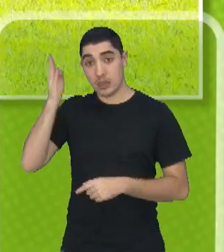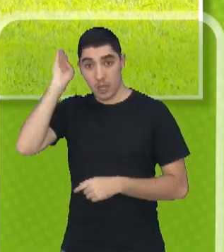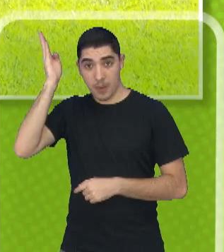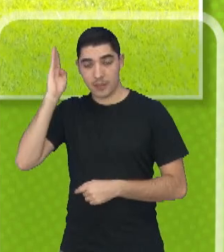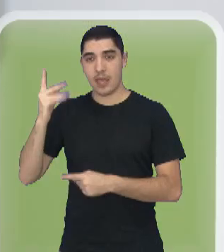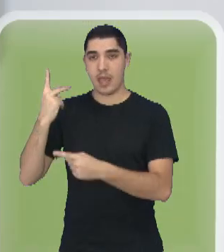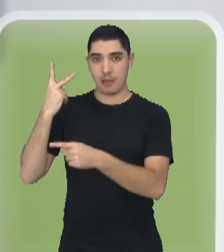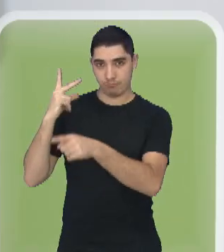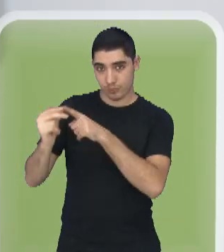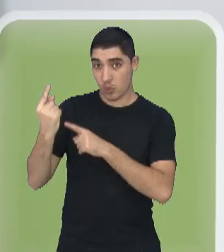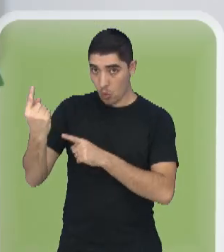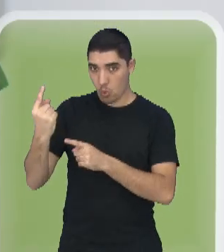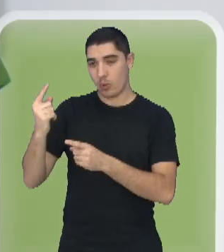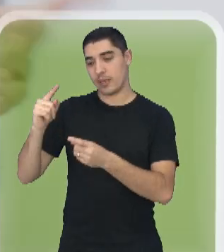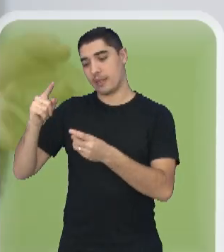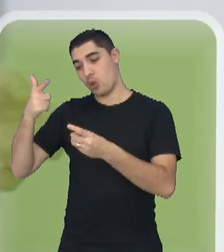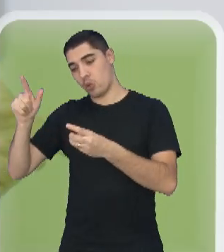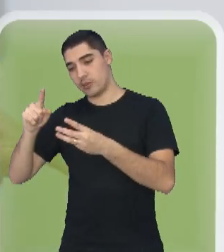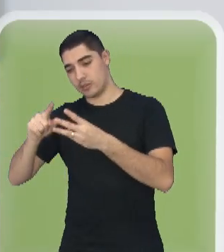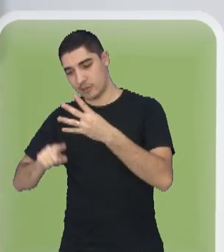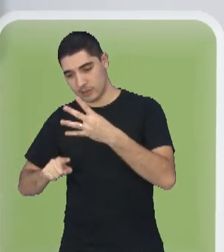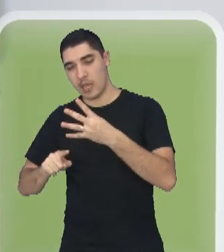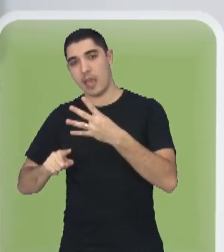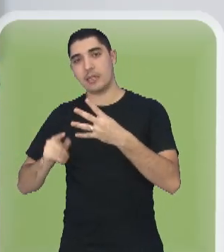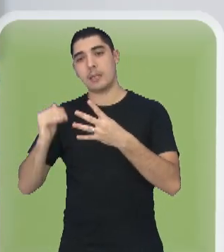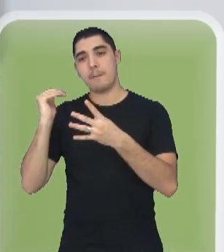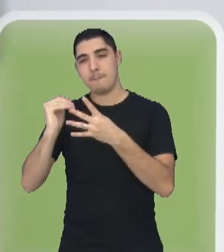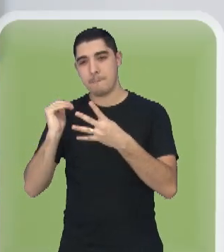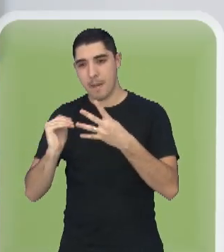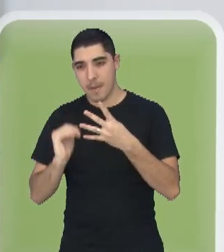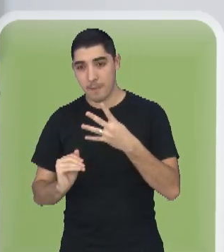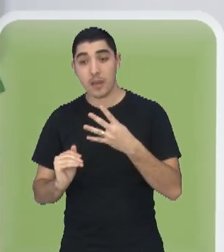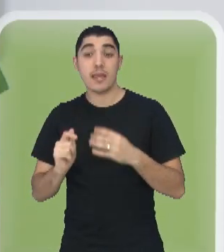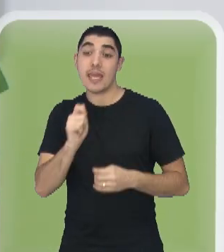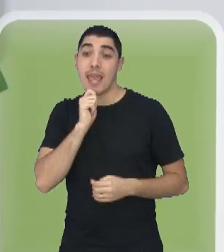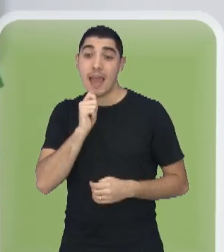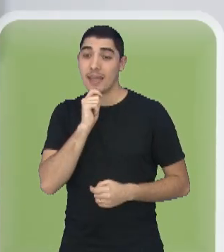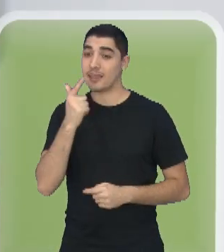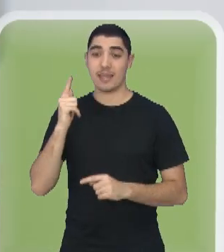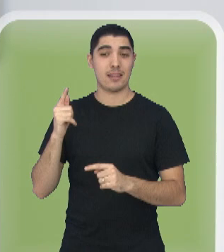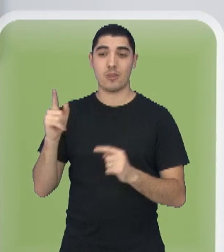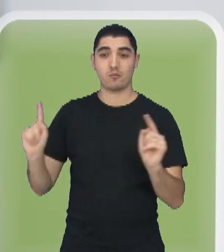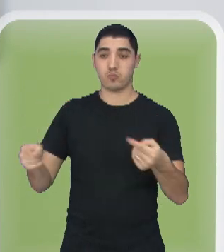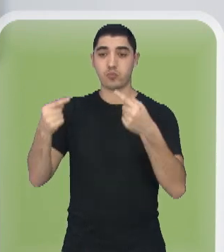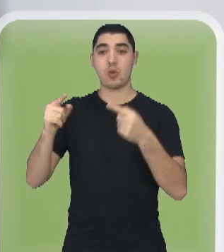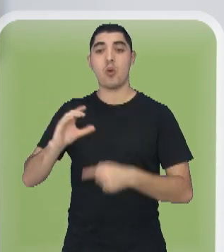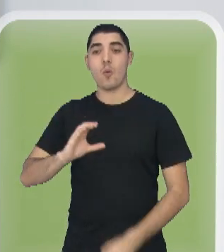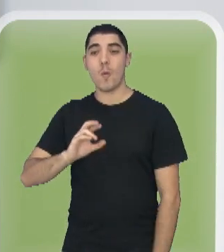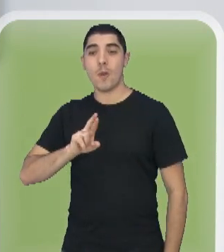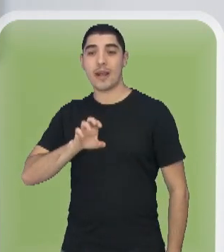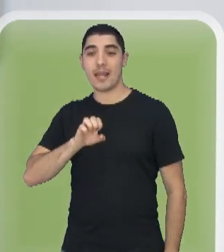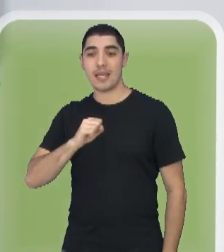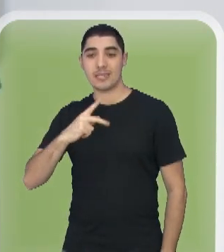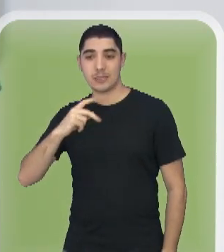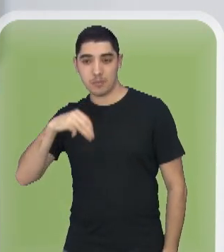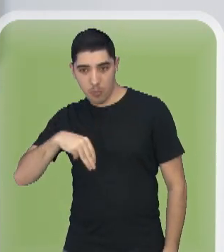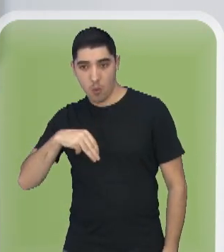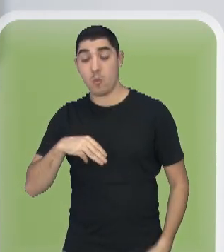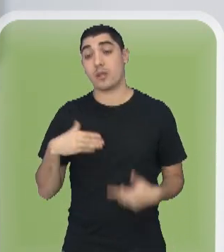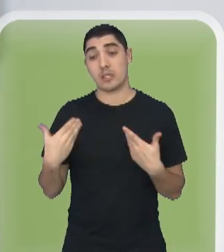1 e empatou as outras 3. E aí, como você falou, não enfrentou o Crespon ainda, que vai enfrentar e deve golear.